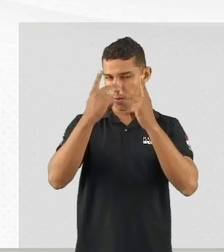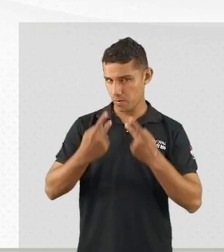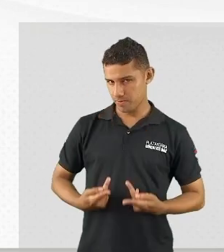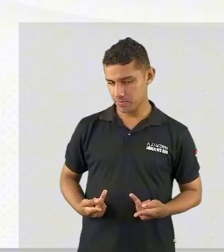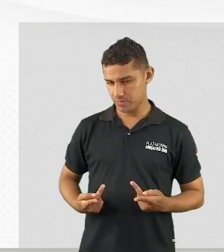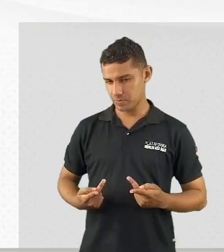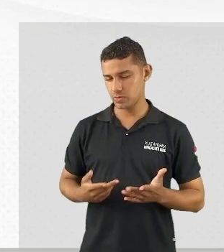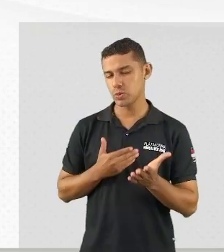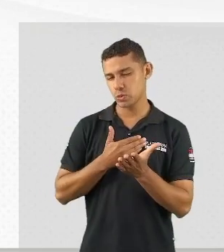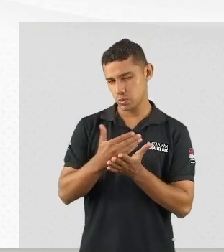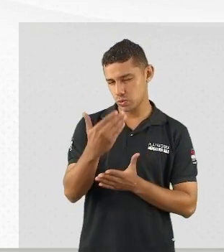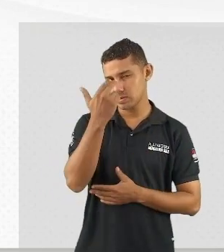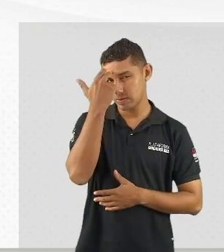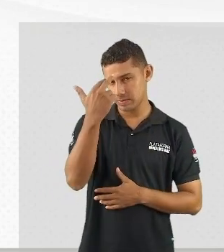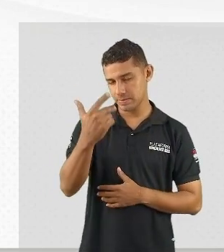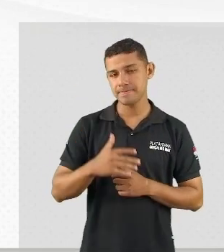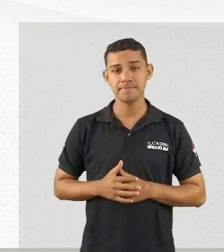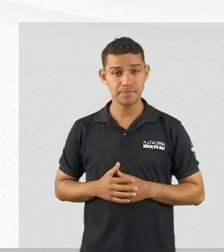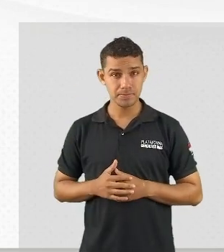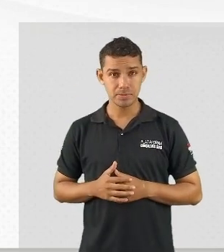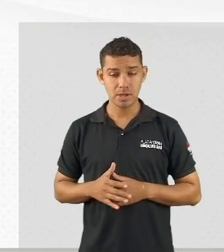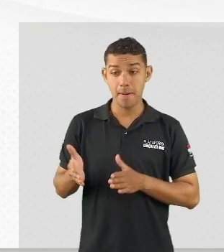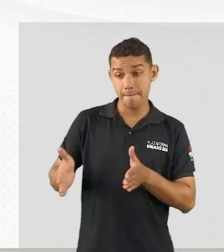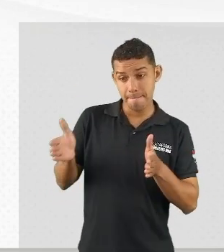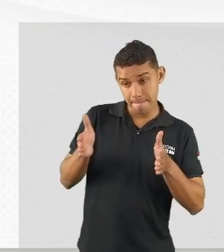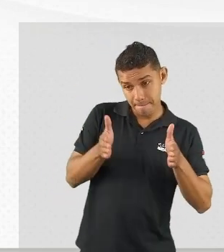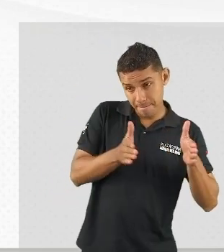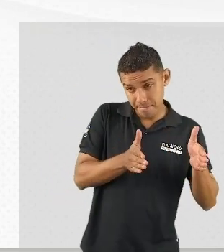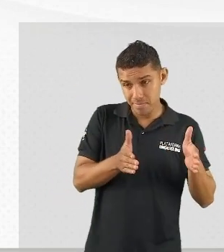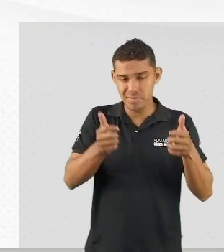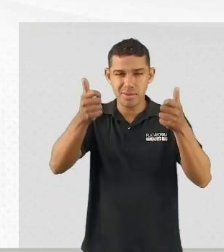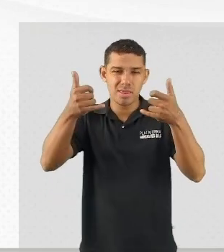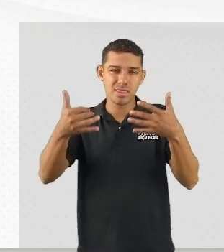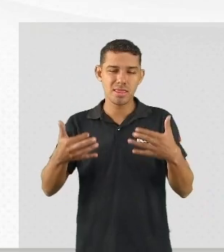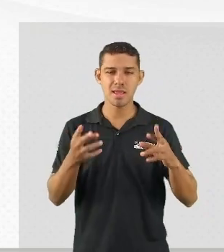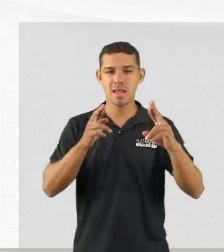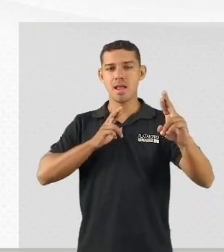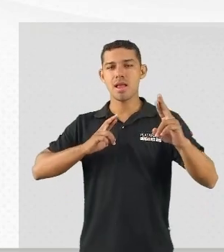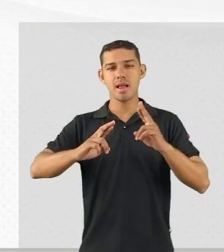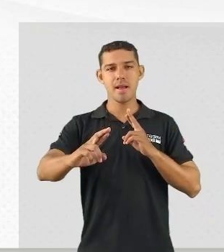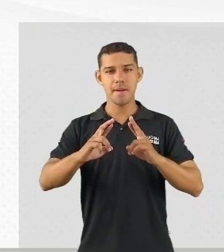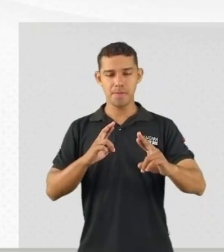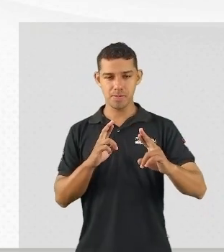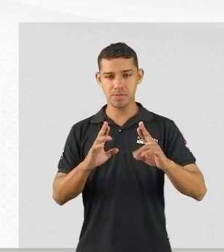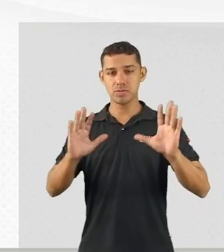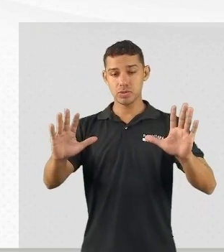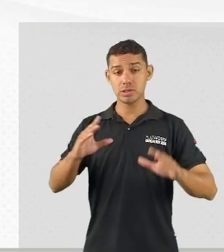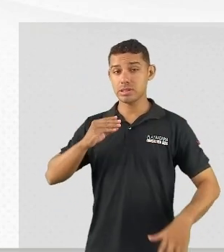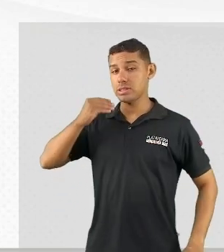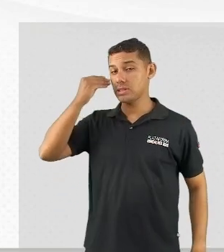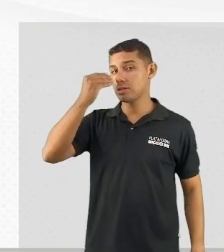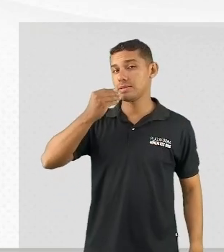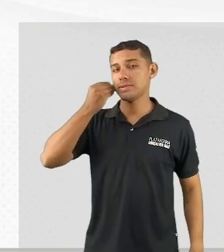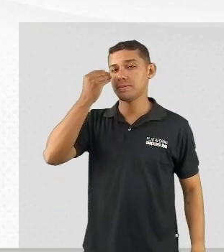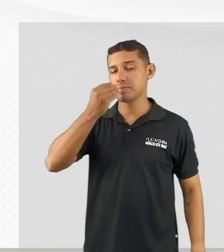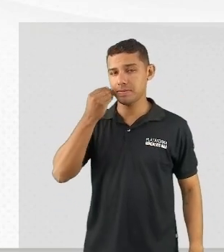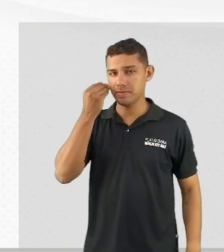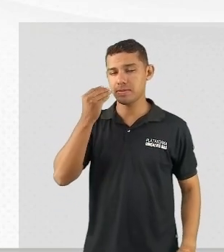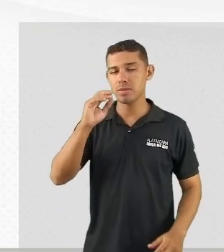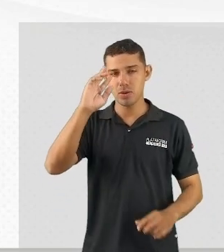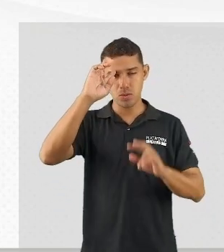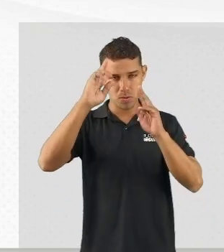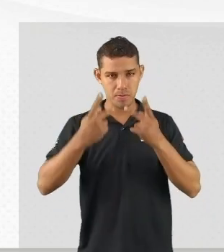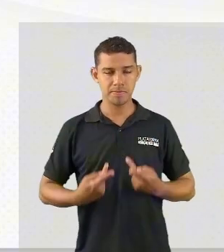história. Então, os períodos da pré-história, eles sempre vão estar relacionados com a experiência